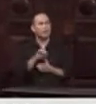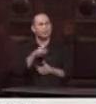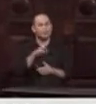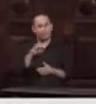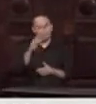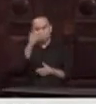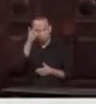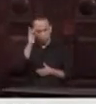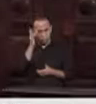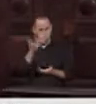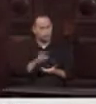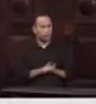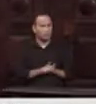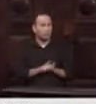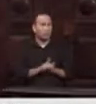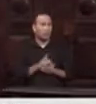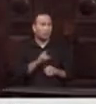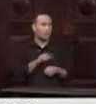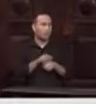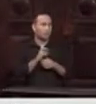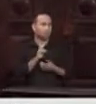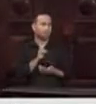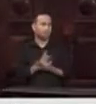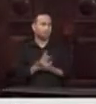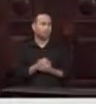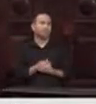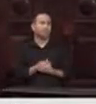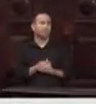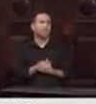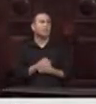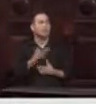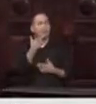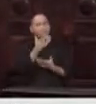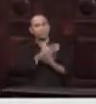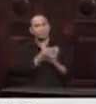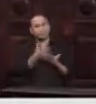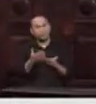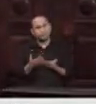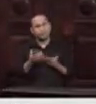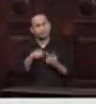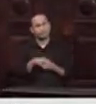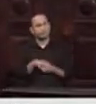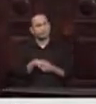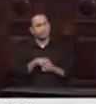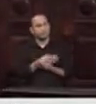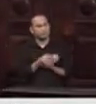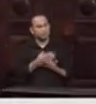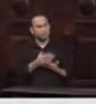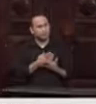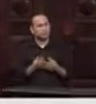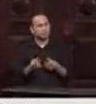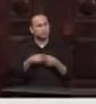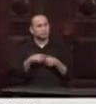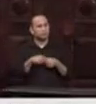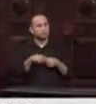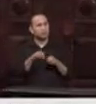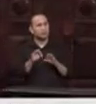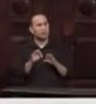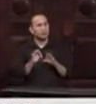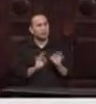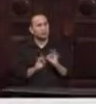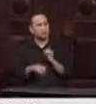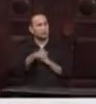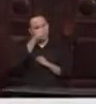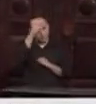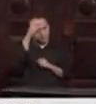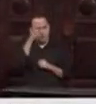pessoas, né, e, ao mesmo tempo, começar a estabelecer um diálogo, ou a restabelecer um diálogo com a Prefeitura de